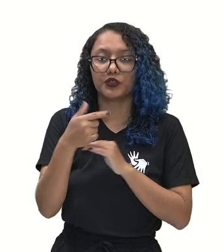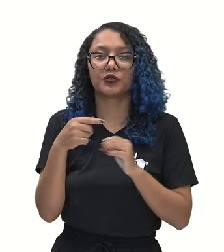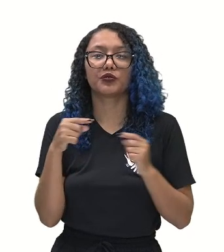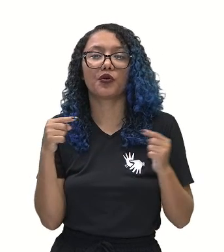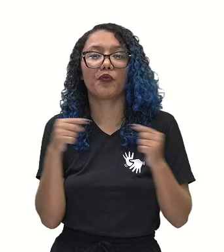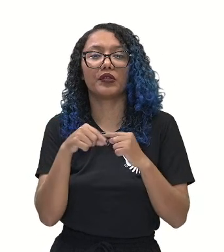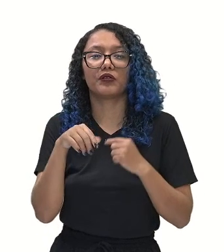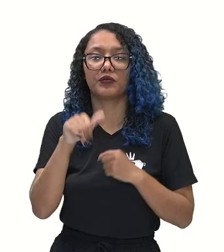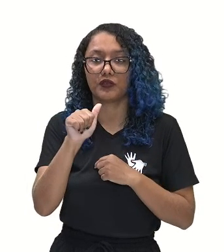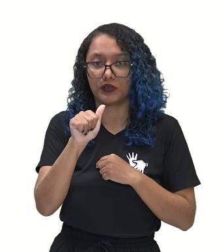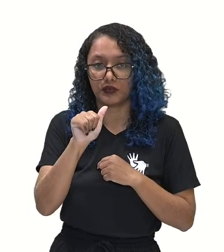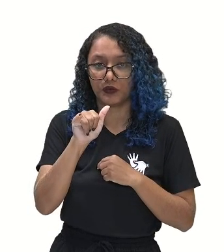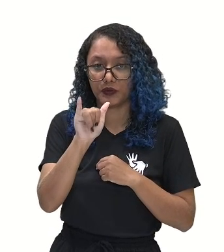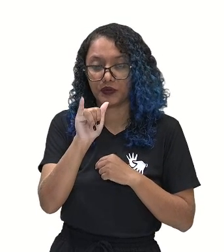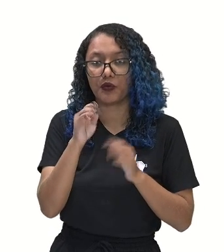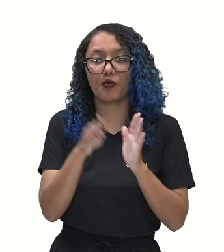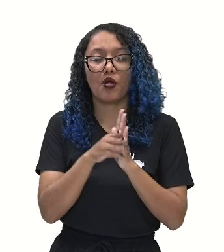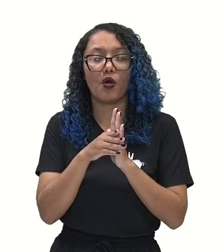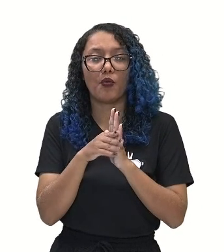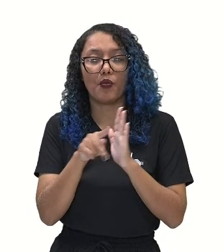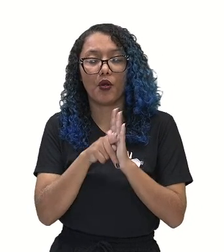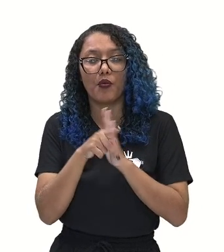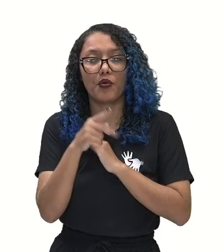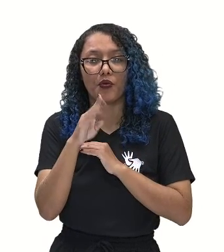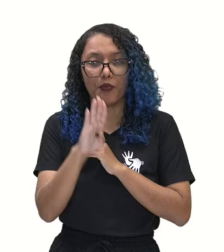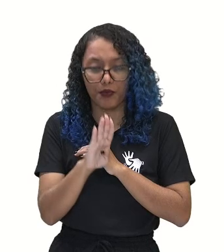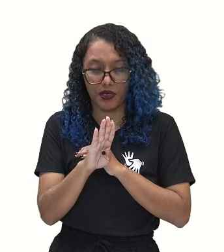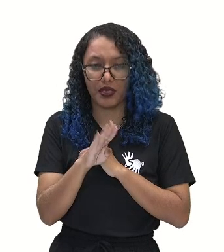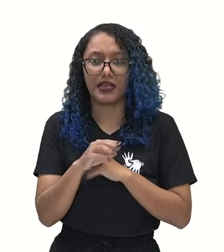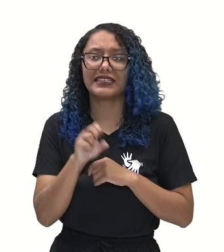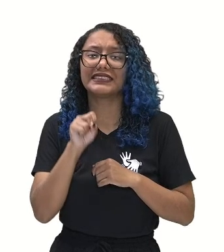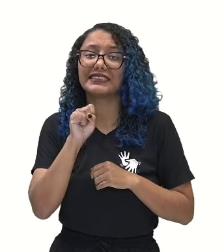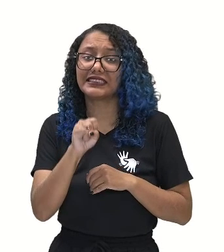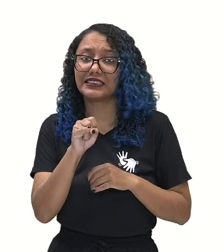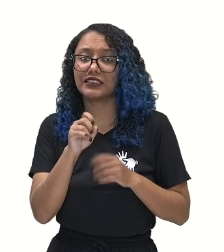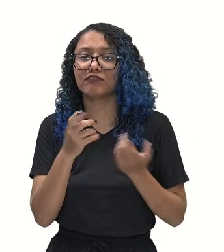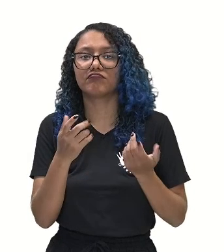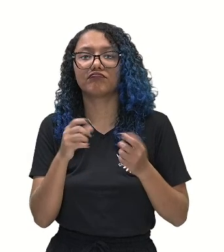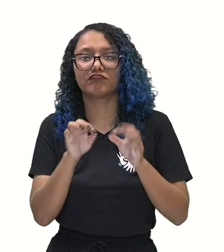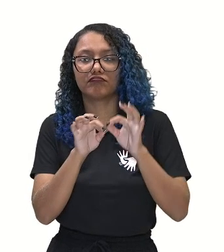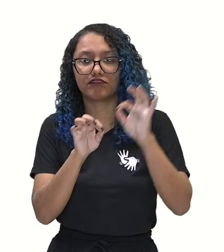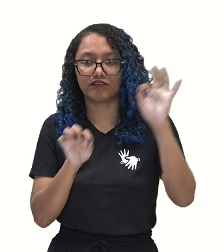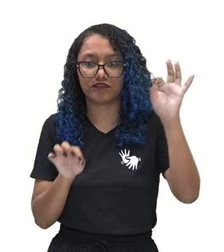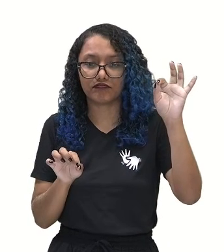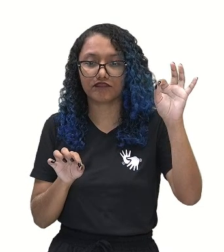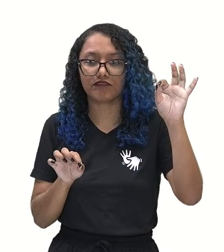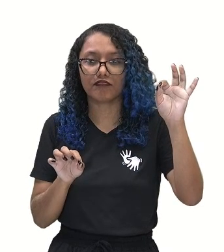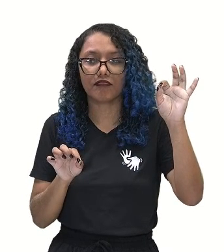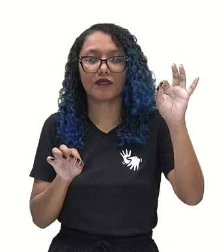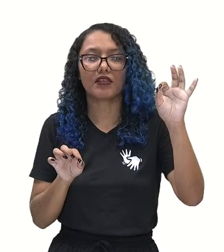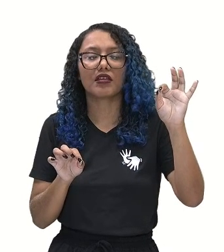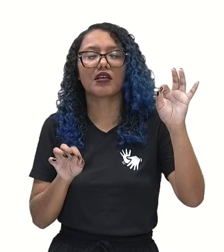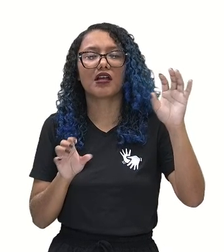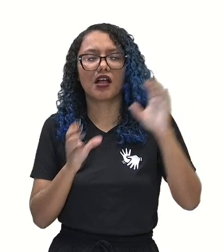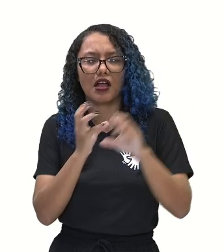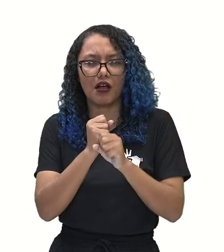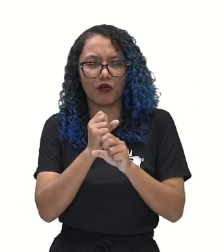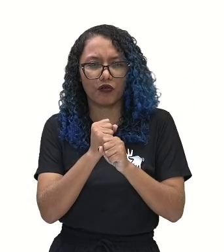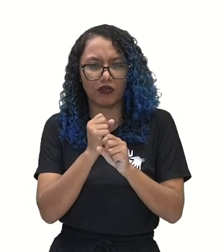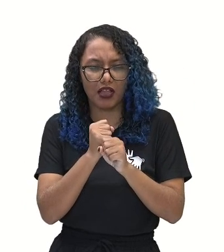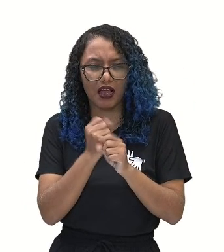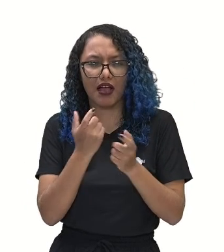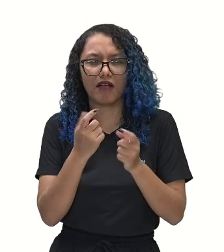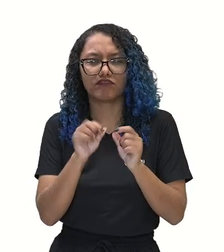a distância entre A e B, supondo que eles estivessem na mesma direção